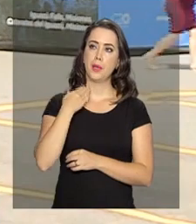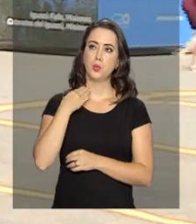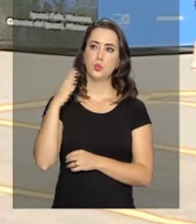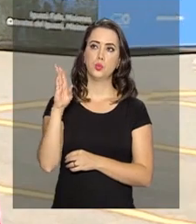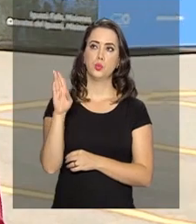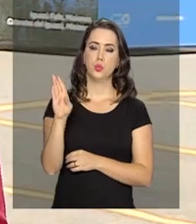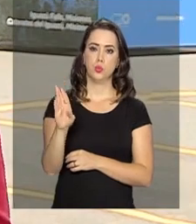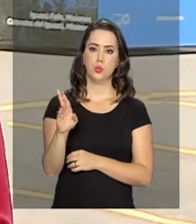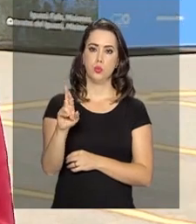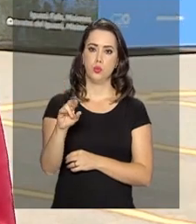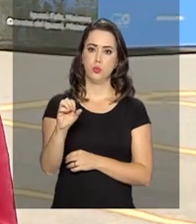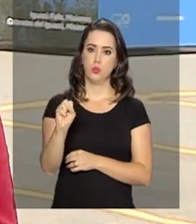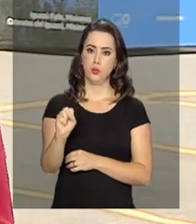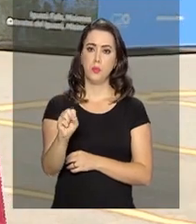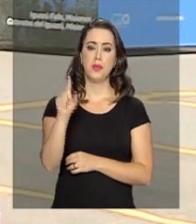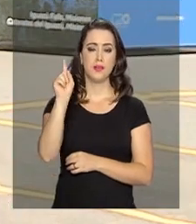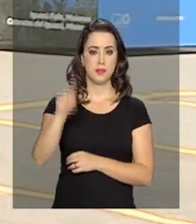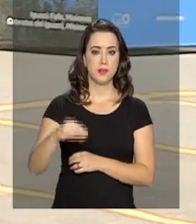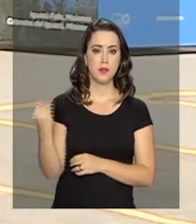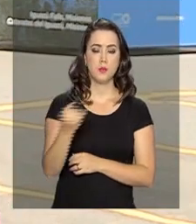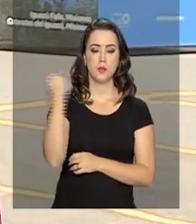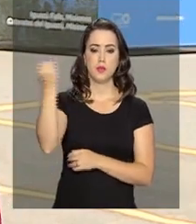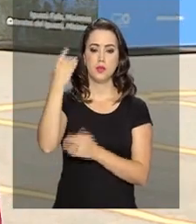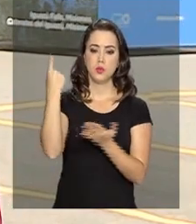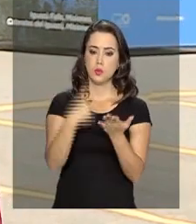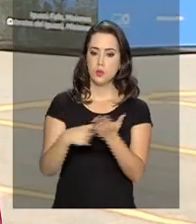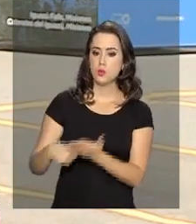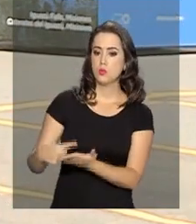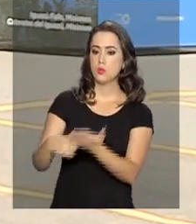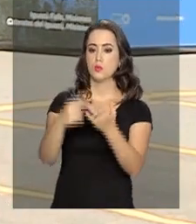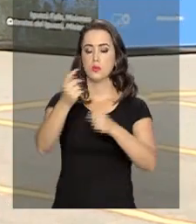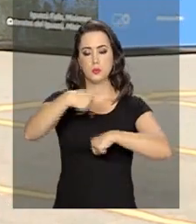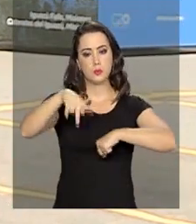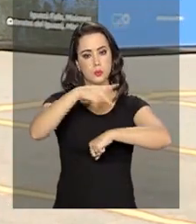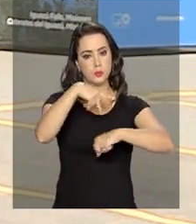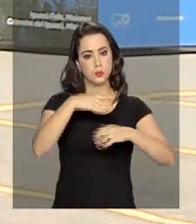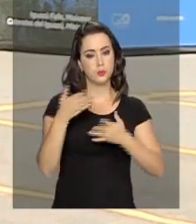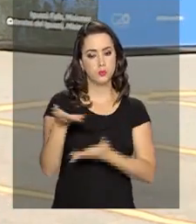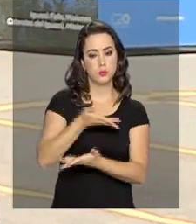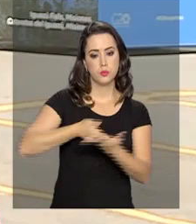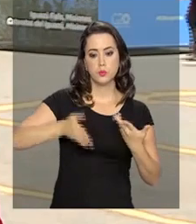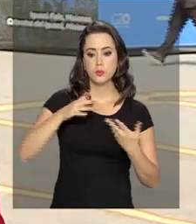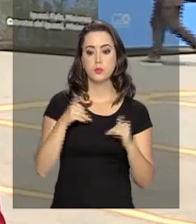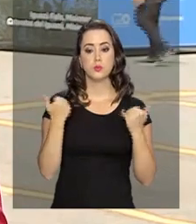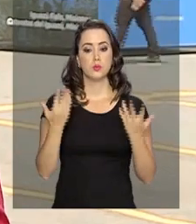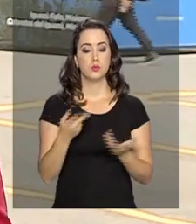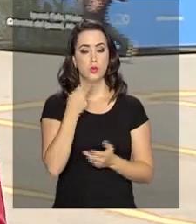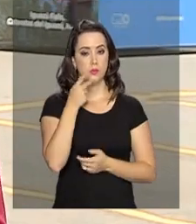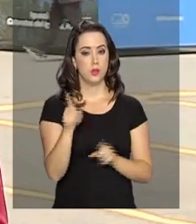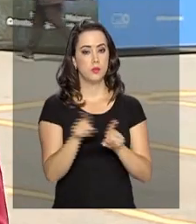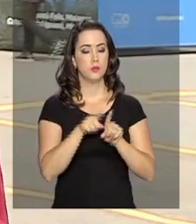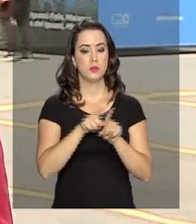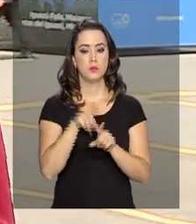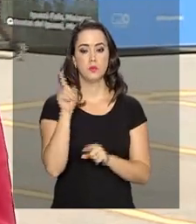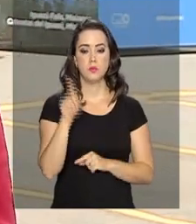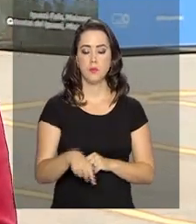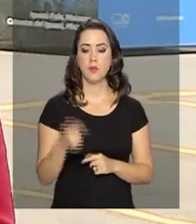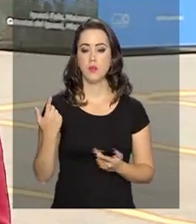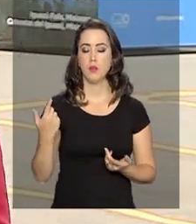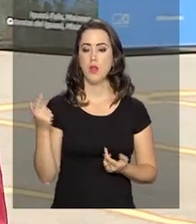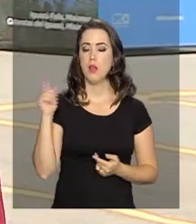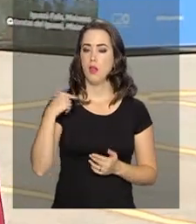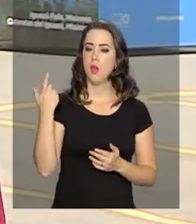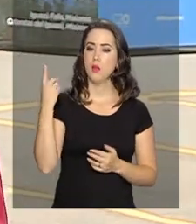que, segundo ele, é um símbolo da cooperação entre os países. Ainda segundo Temer, essa é